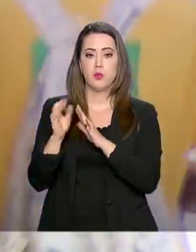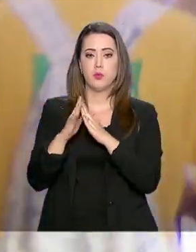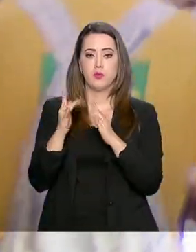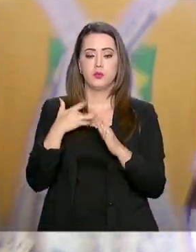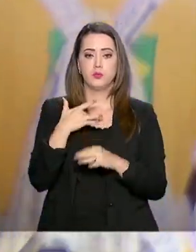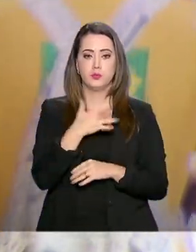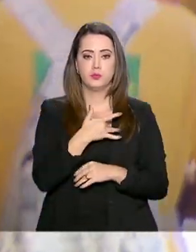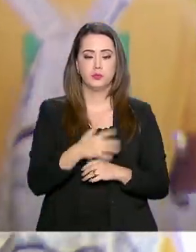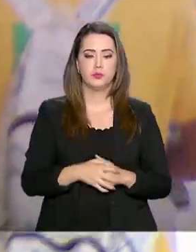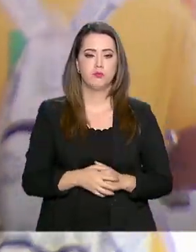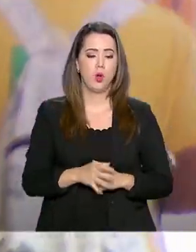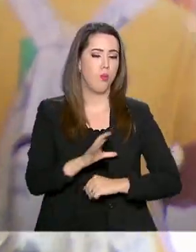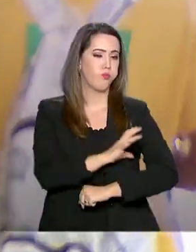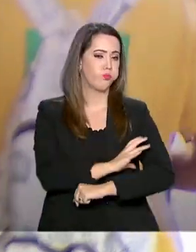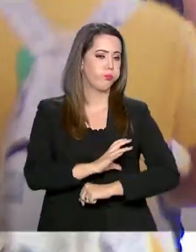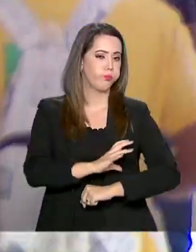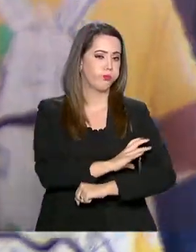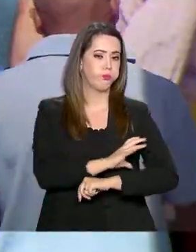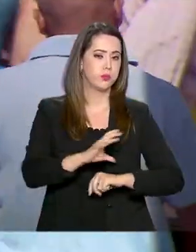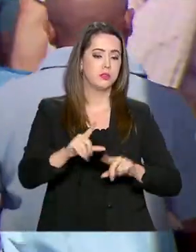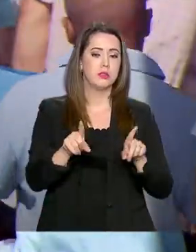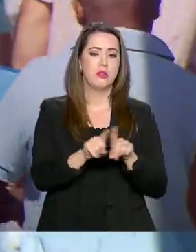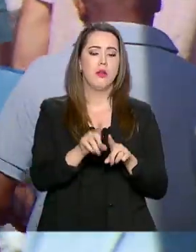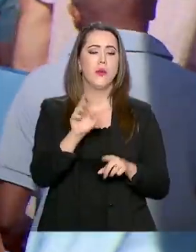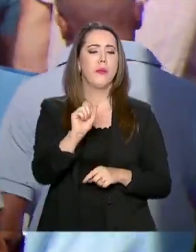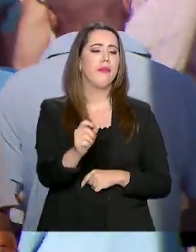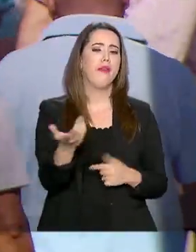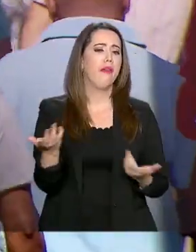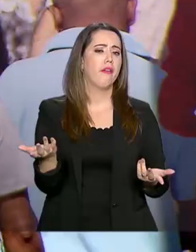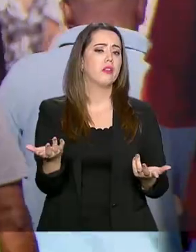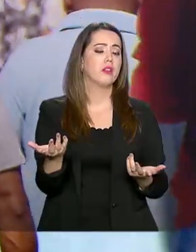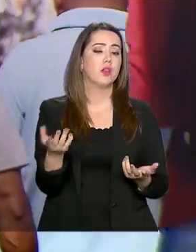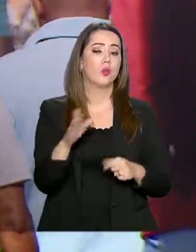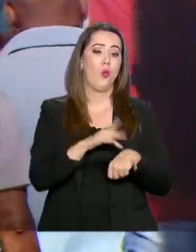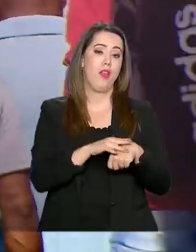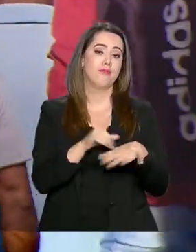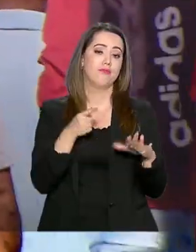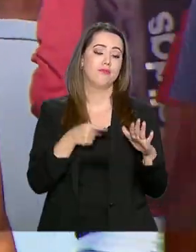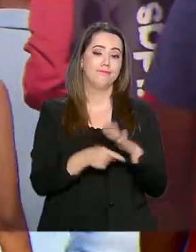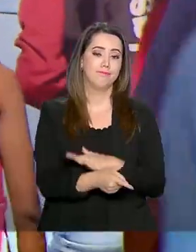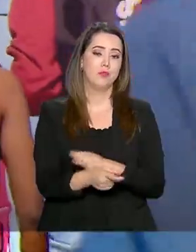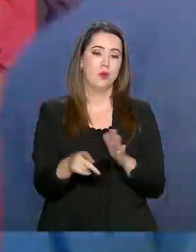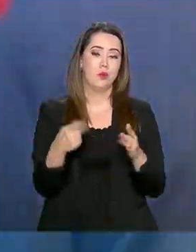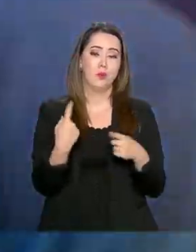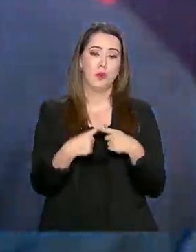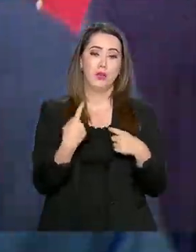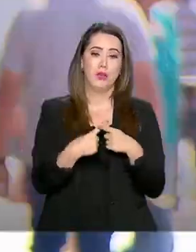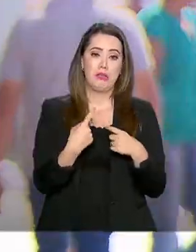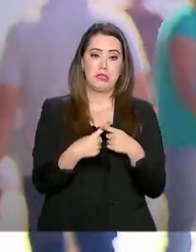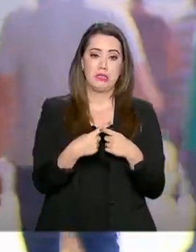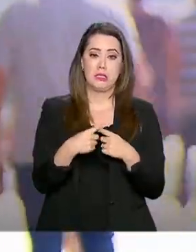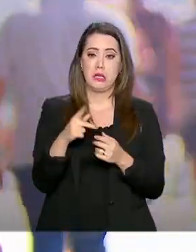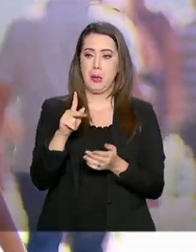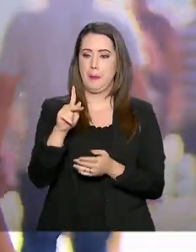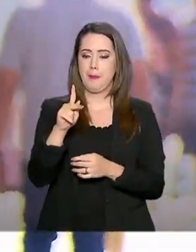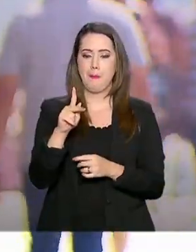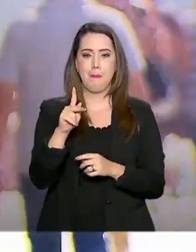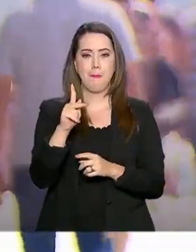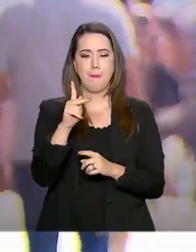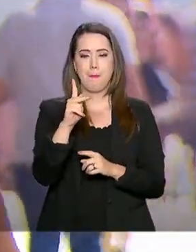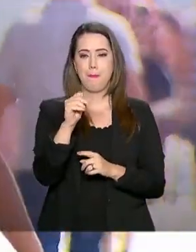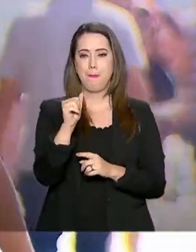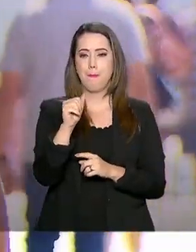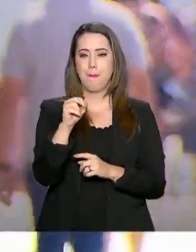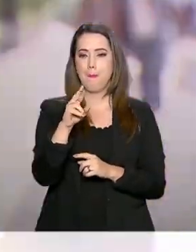hipertensão arterial ou pressão alta é uma doença crônica caracterizada pelos níveis elevados da pressão sanguínea